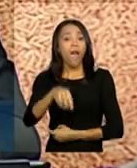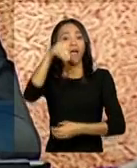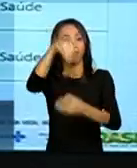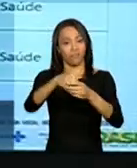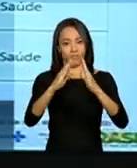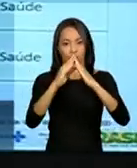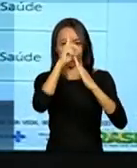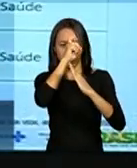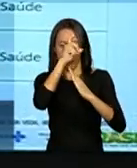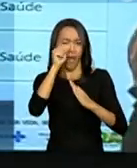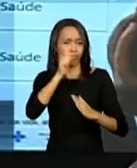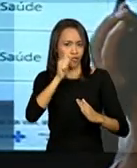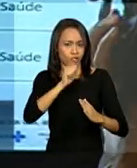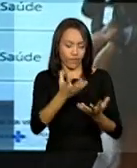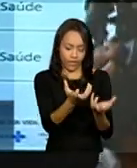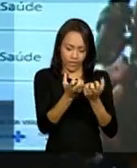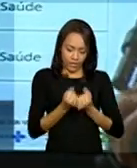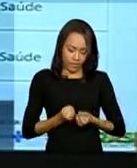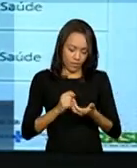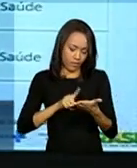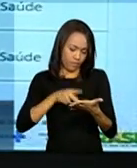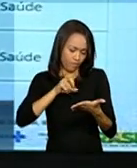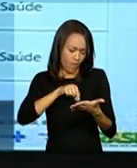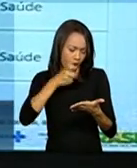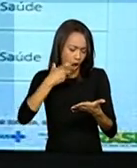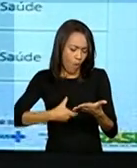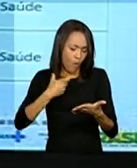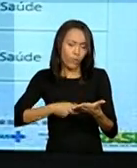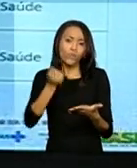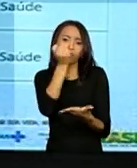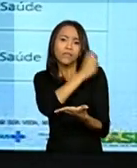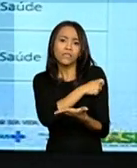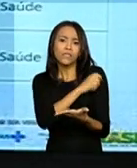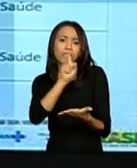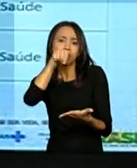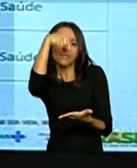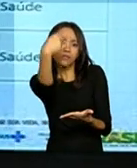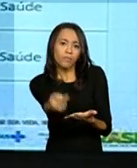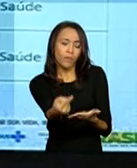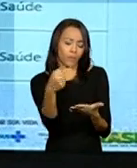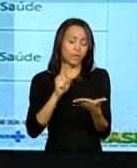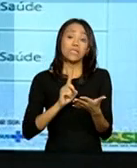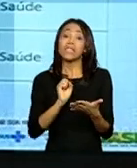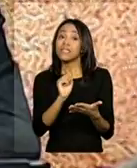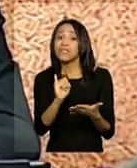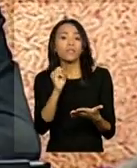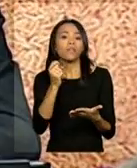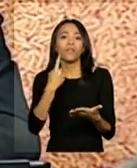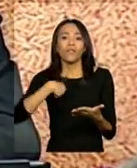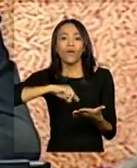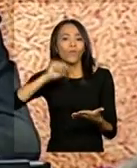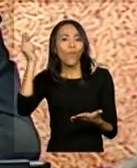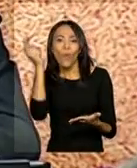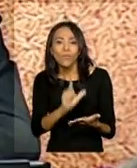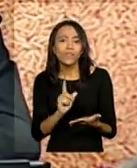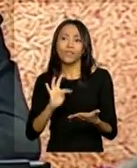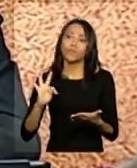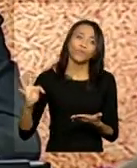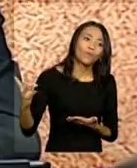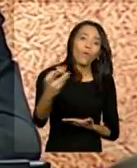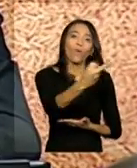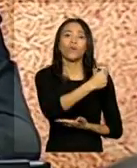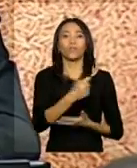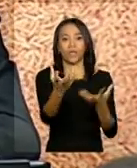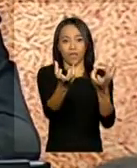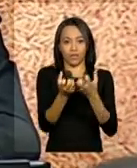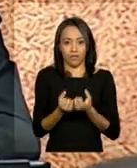indicando Qual é o local aonde ela deve ser vacinada e depois caso a gente não consiga cobrir todas as meninas